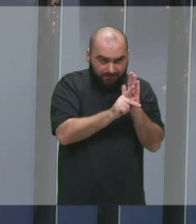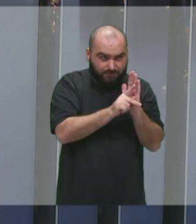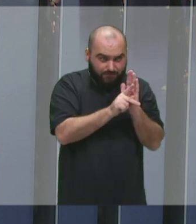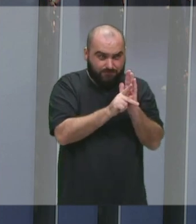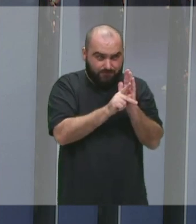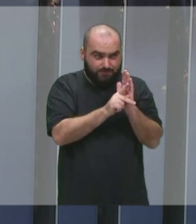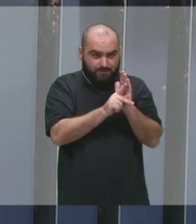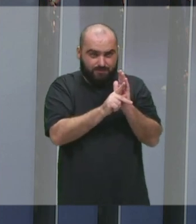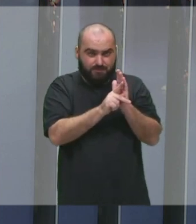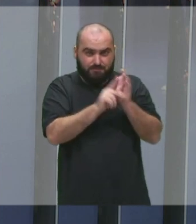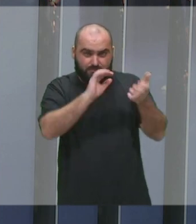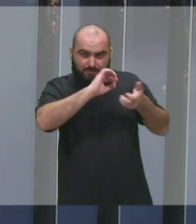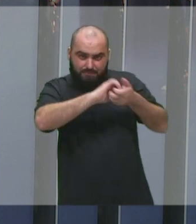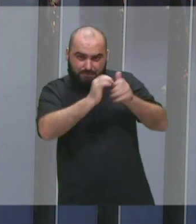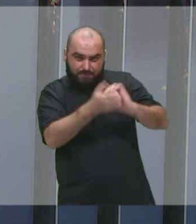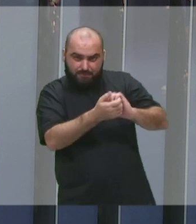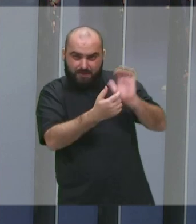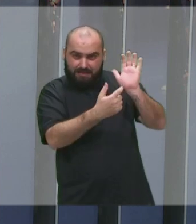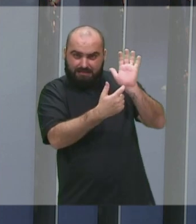da arte como denúncia,